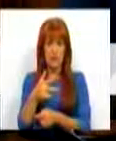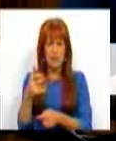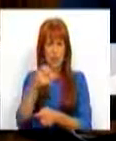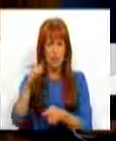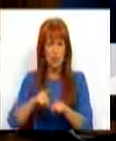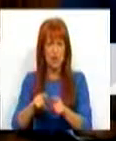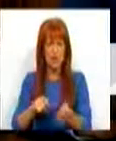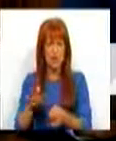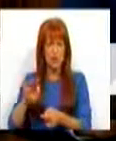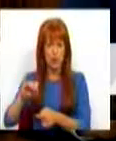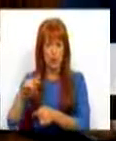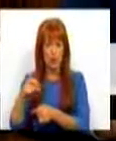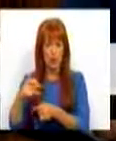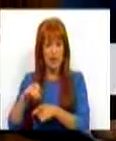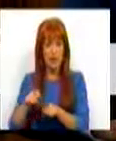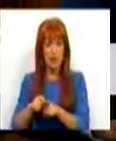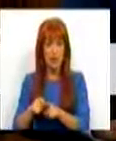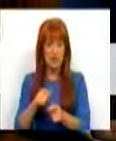fase